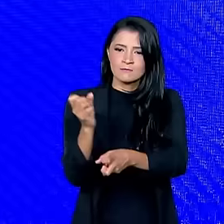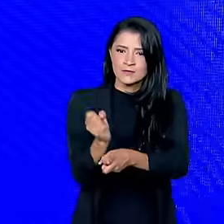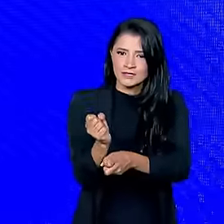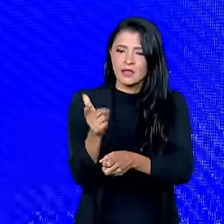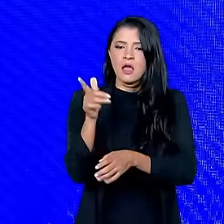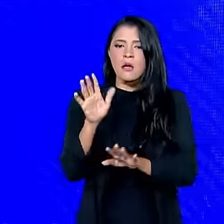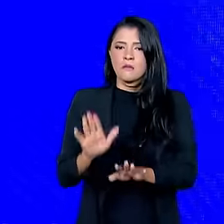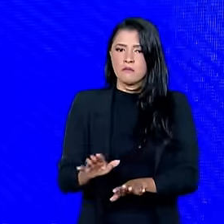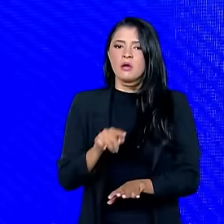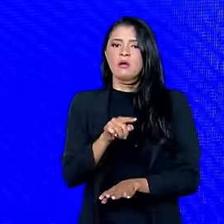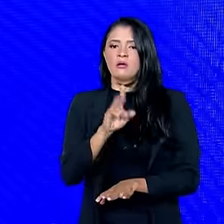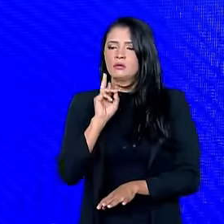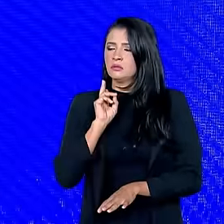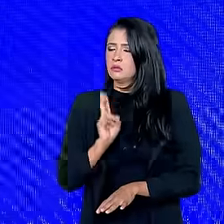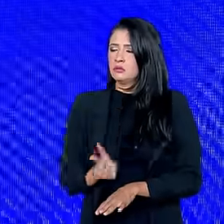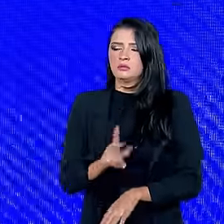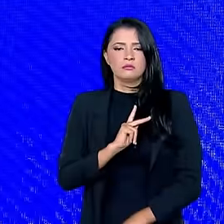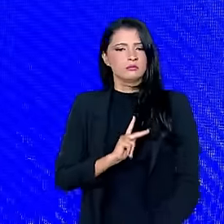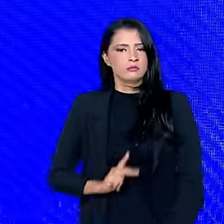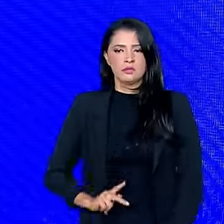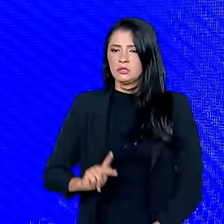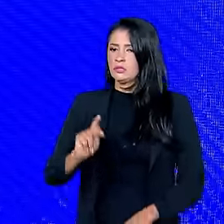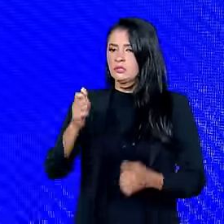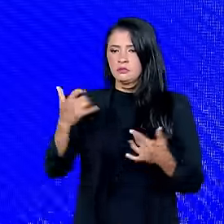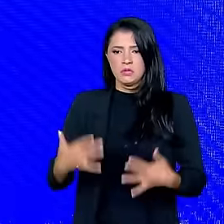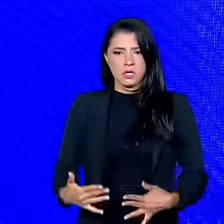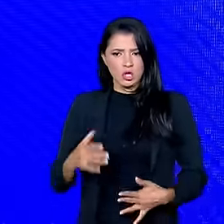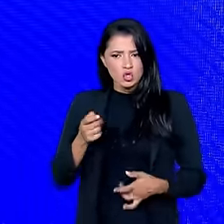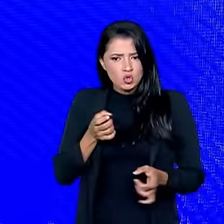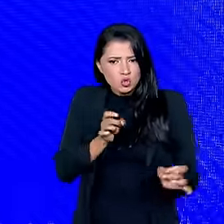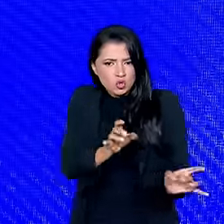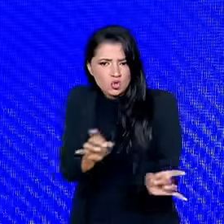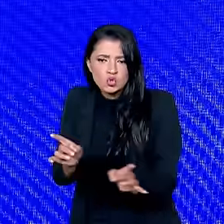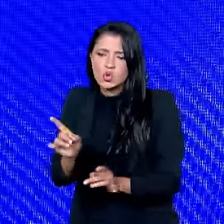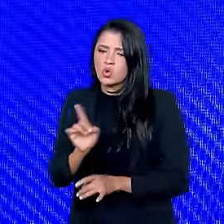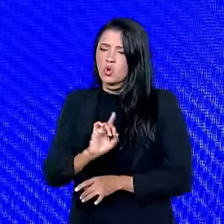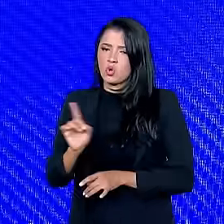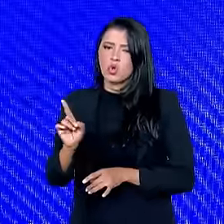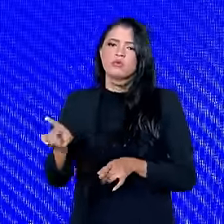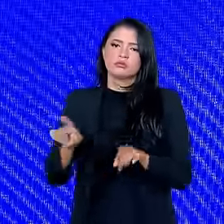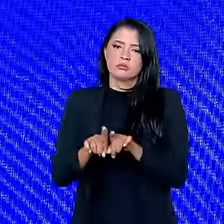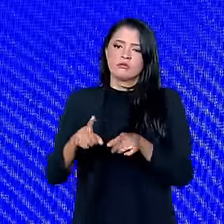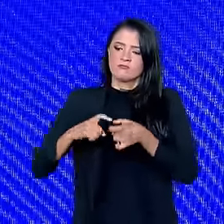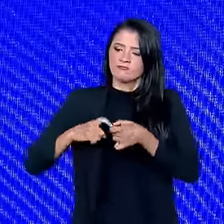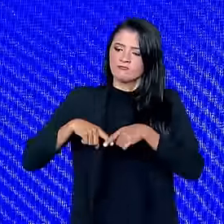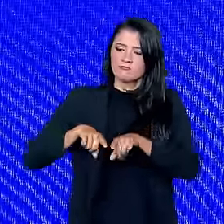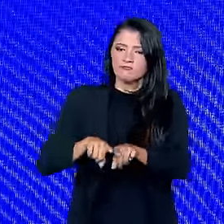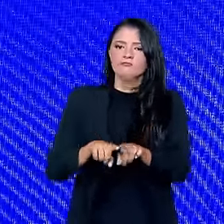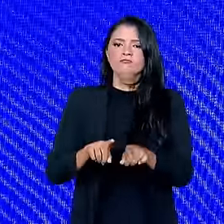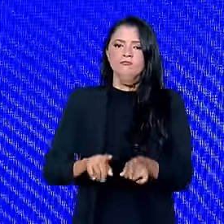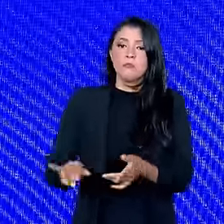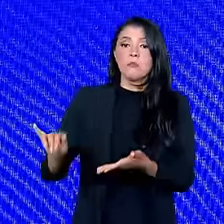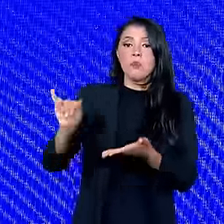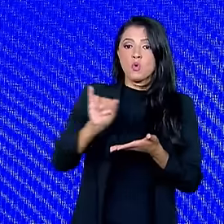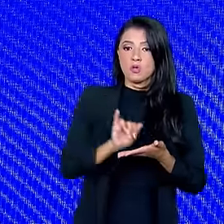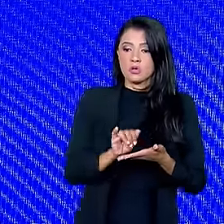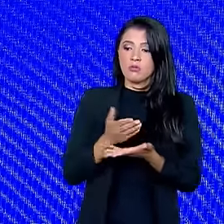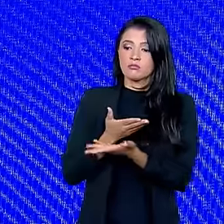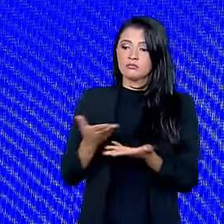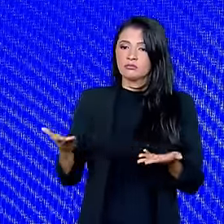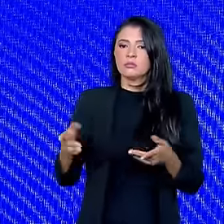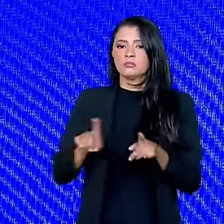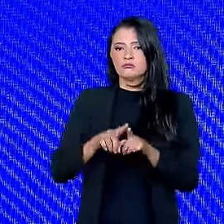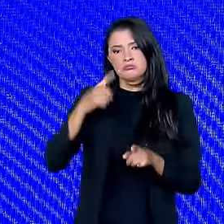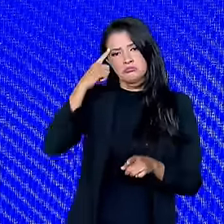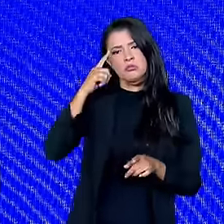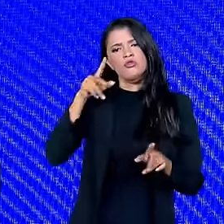o presidente sempre fala, nós não queremos só vender, nós queremos também estabelecer parcerias de importação. E é isso que eu penso vai